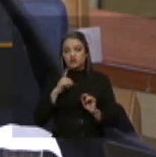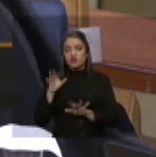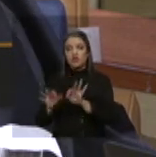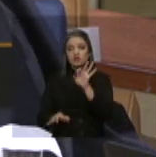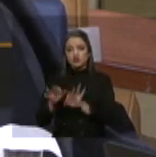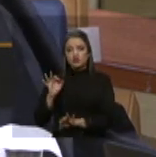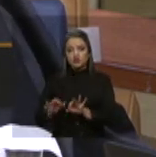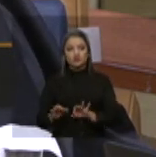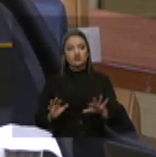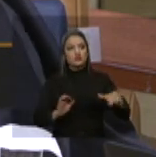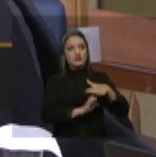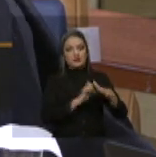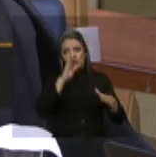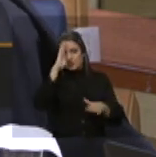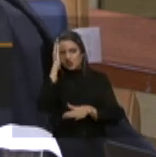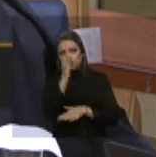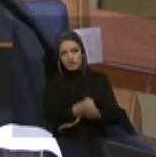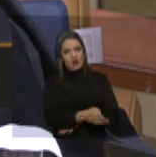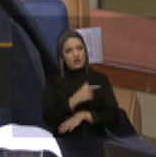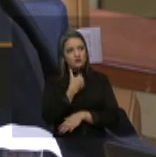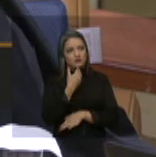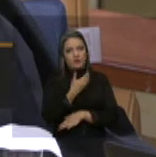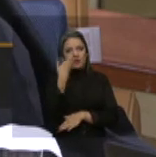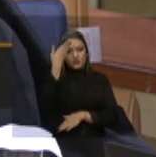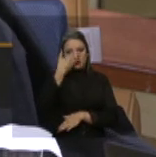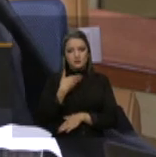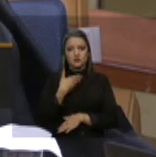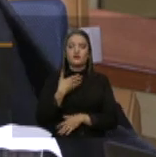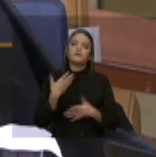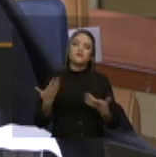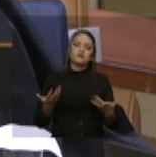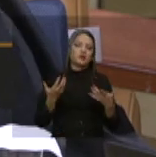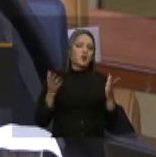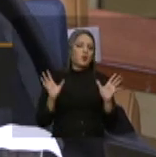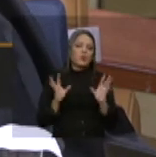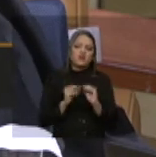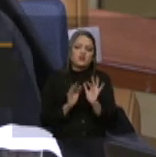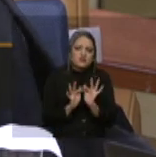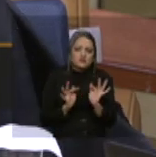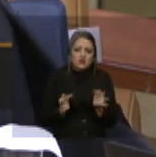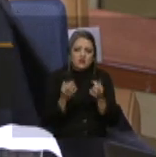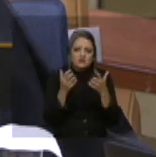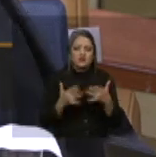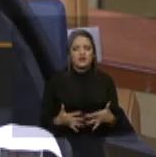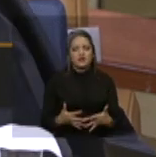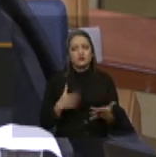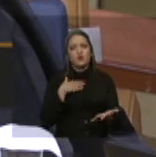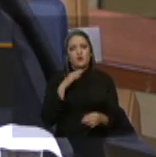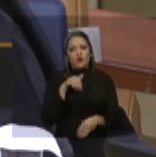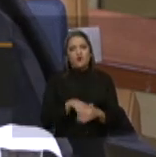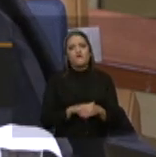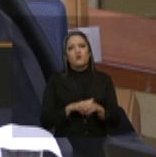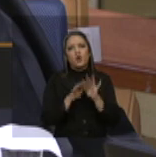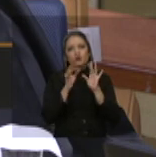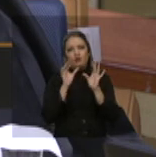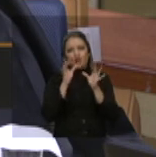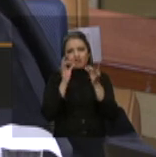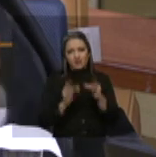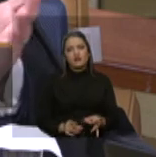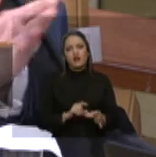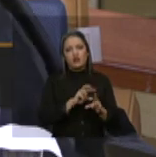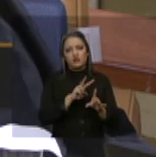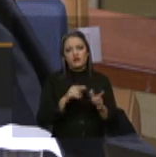expressa para a coleta de prova com essa singela explicitação juntarei o voto escrito cumprimentando os votos